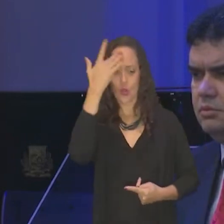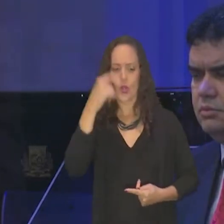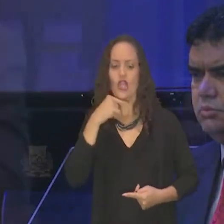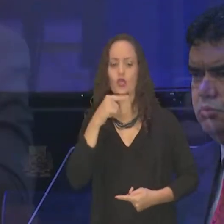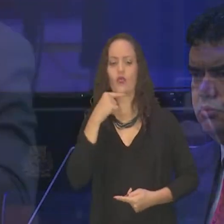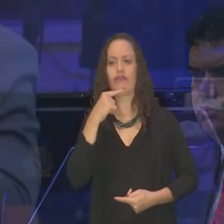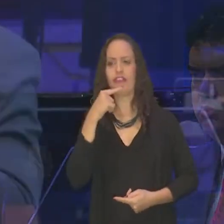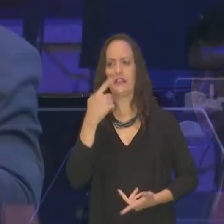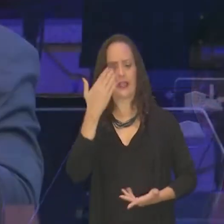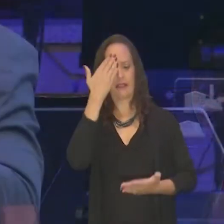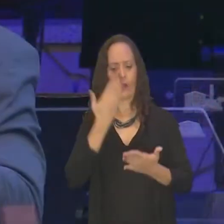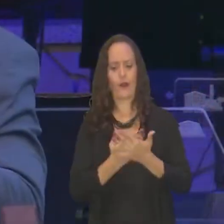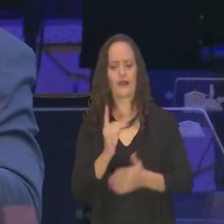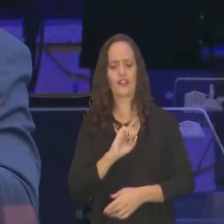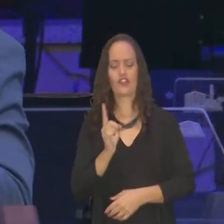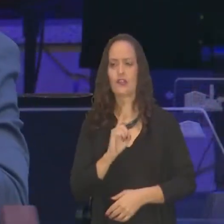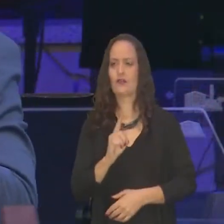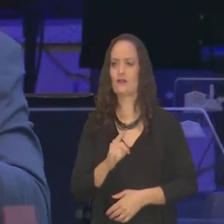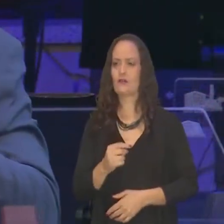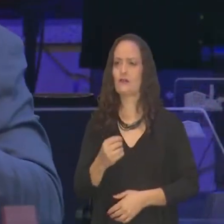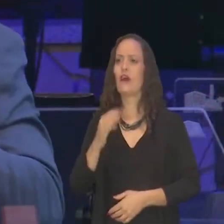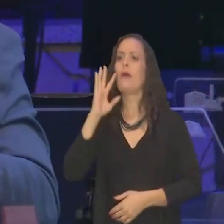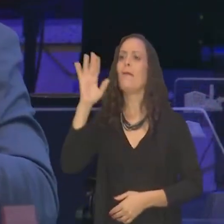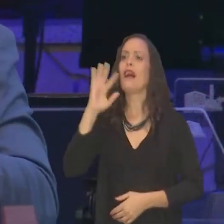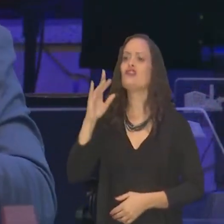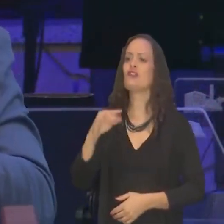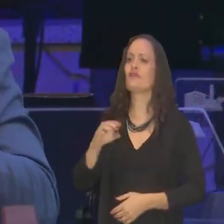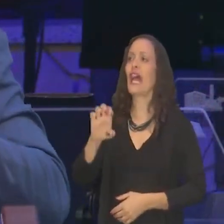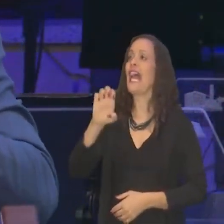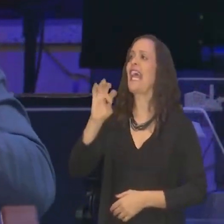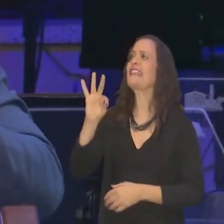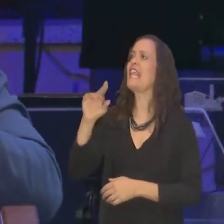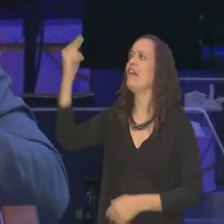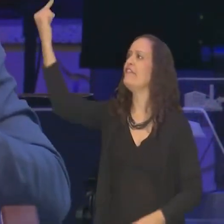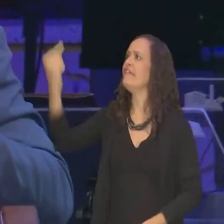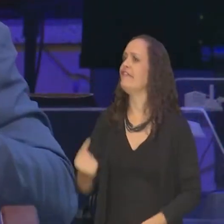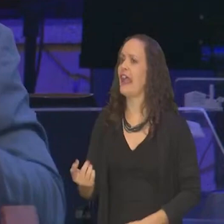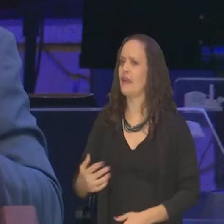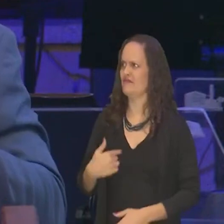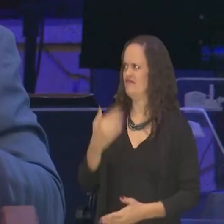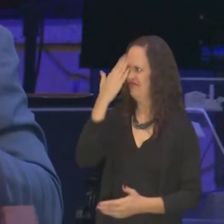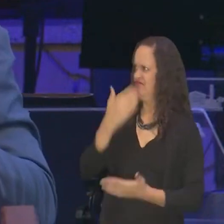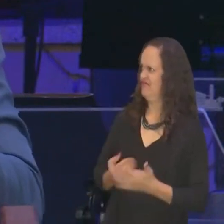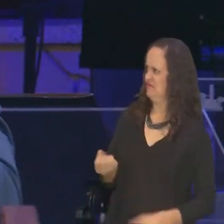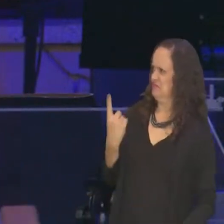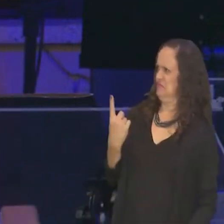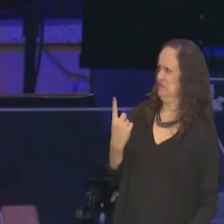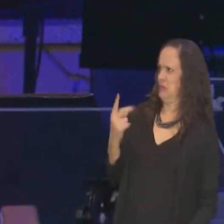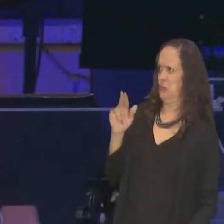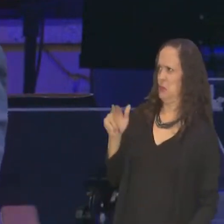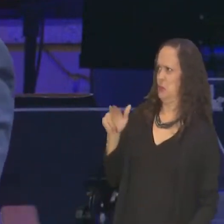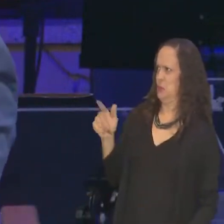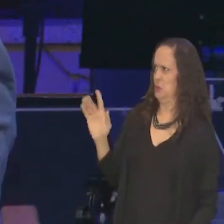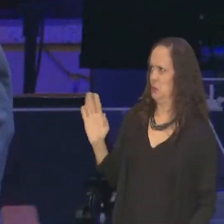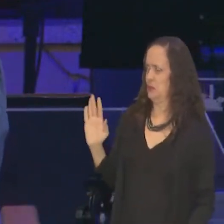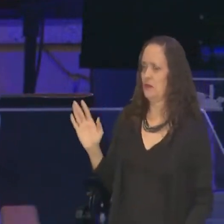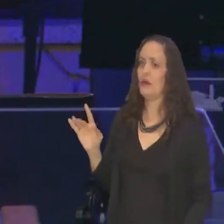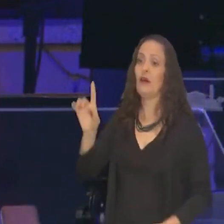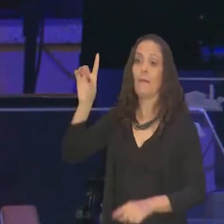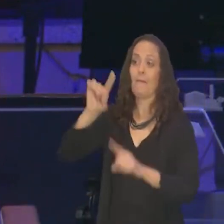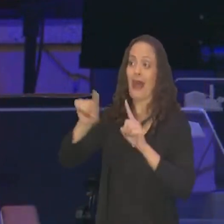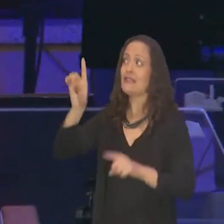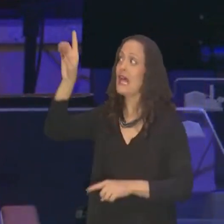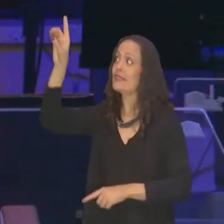Bíblia falasse que um extraterrestre veio falar para a humanidade, aí que ninguém iria crer. E Jesus, ele cumpre todos